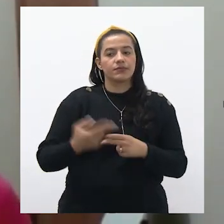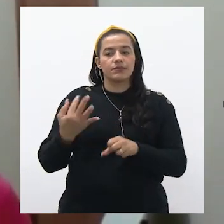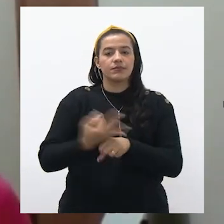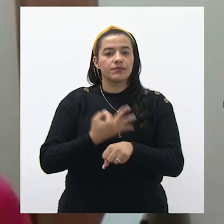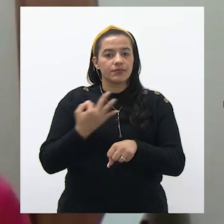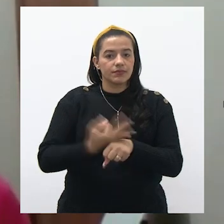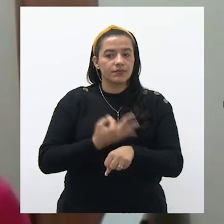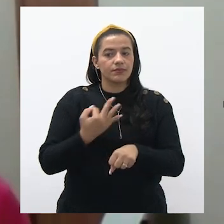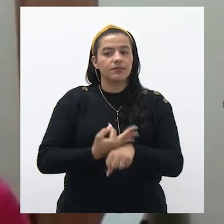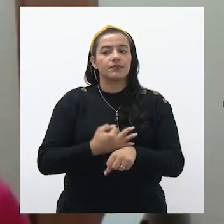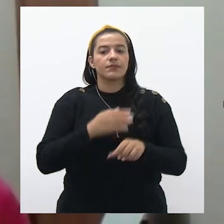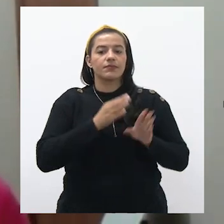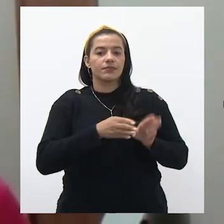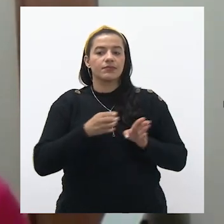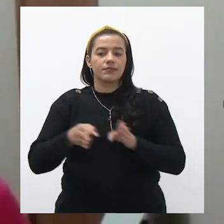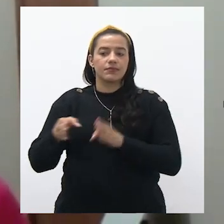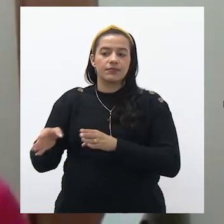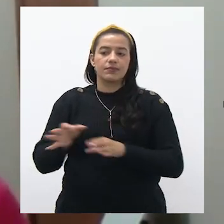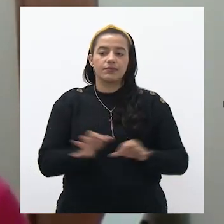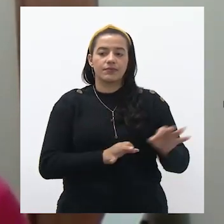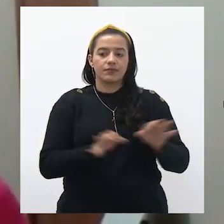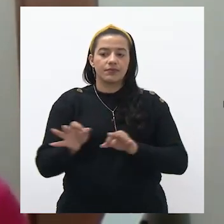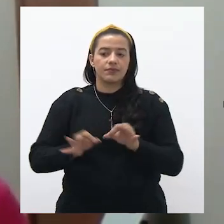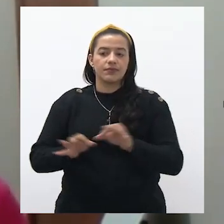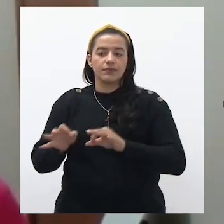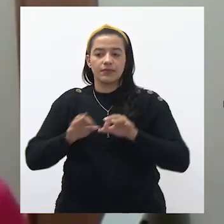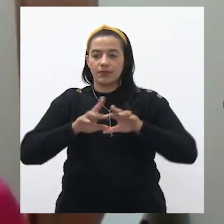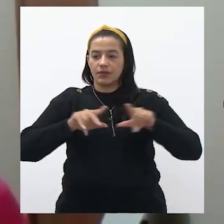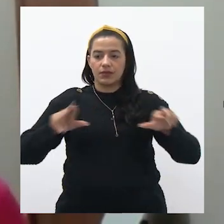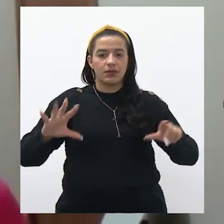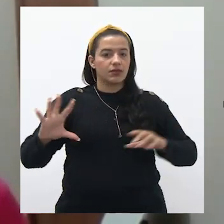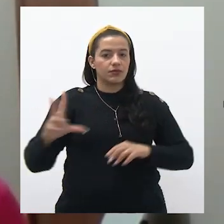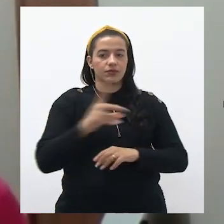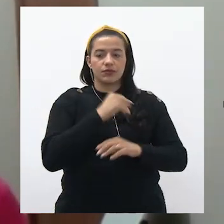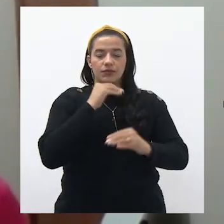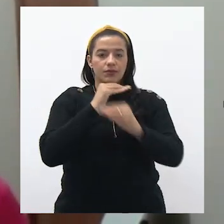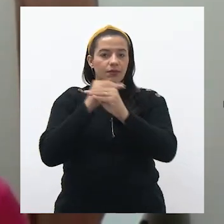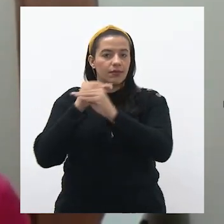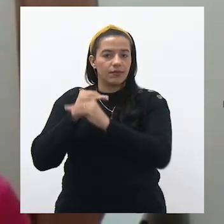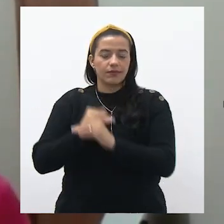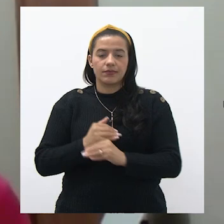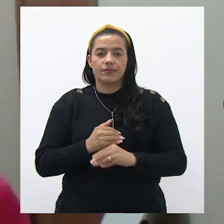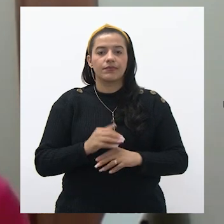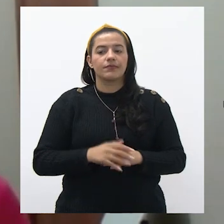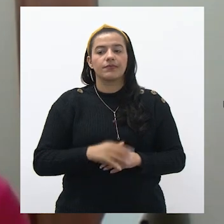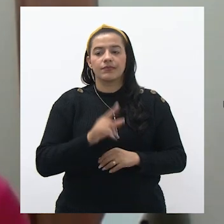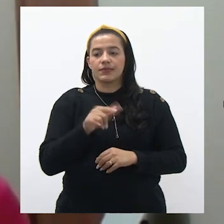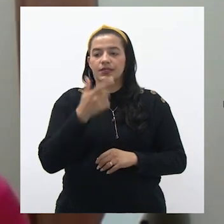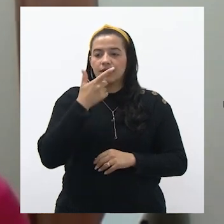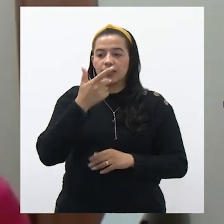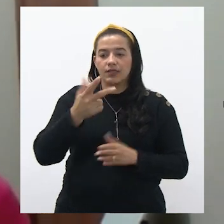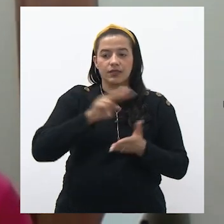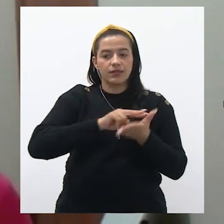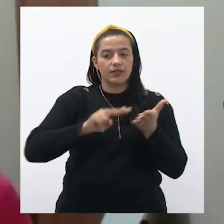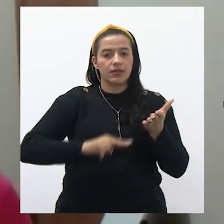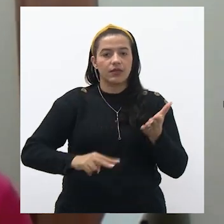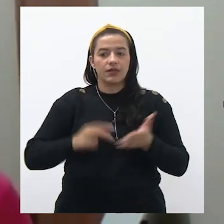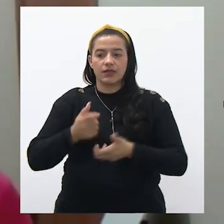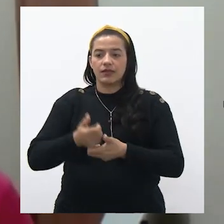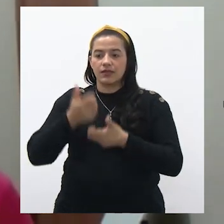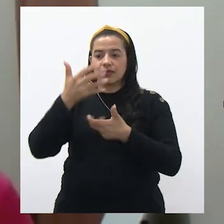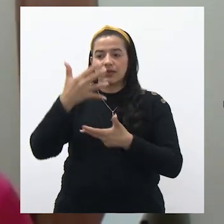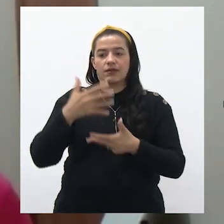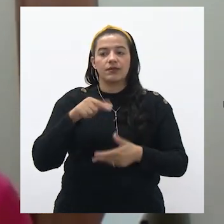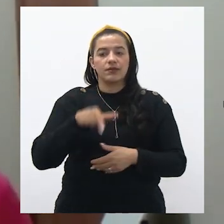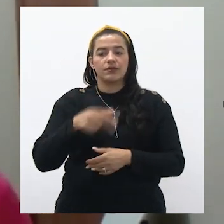na questão de me organizar para poder... Gente, é tudo igual, tá? Eu tô vendo, eles falam assim, você não lê, Tatiane,